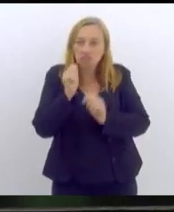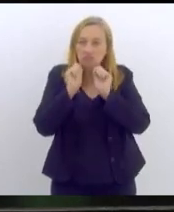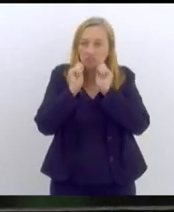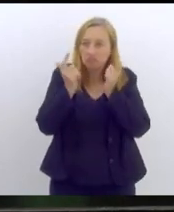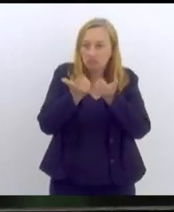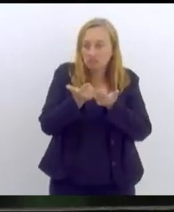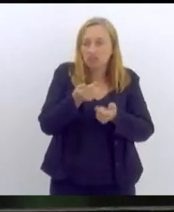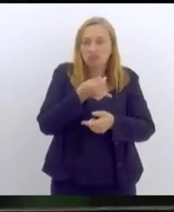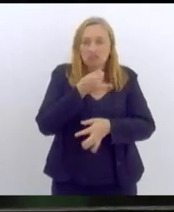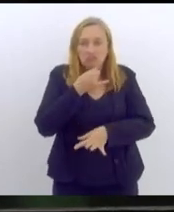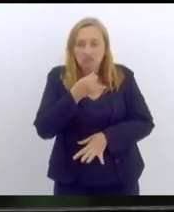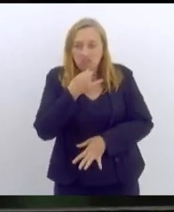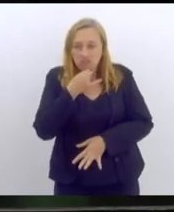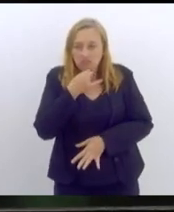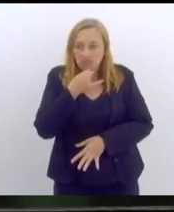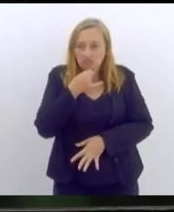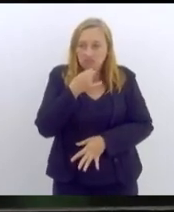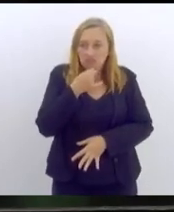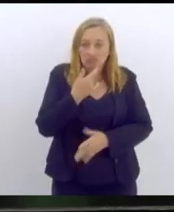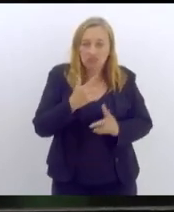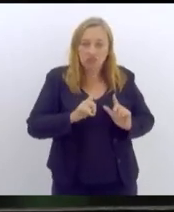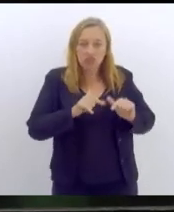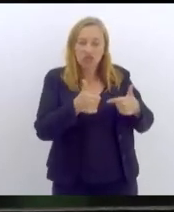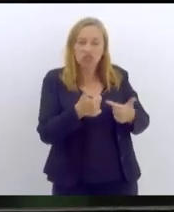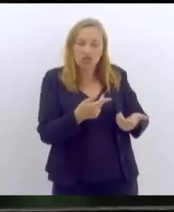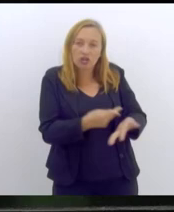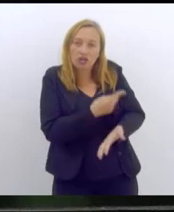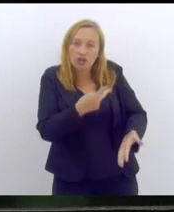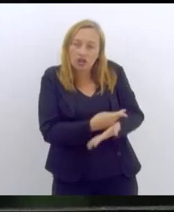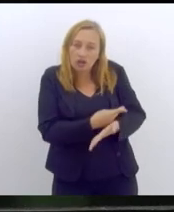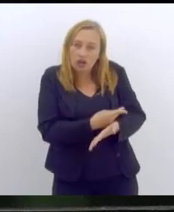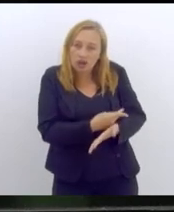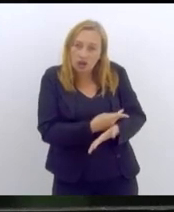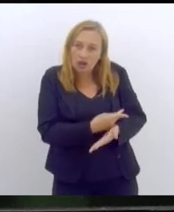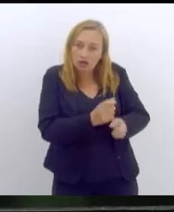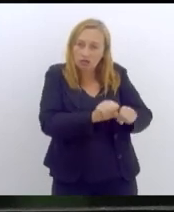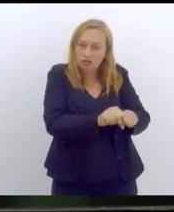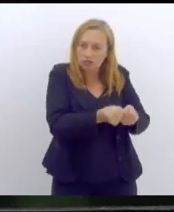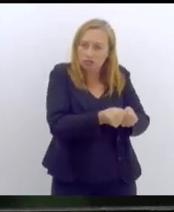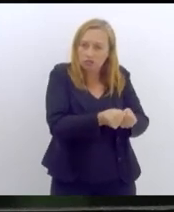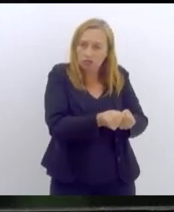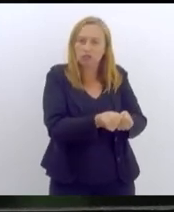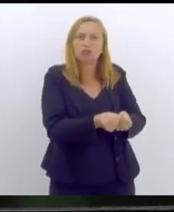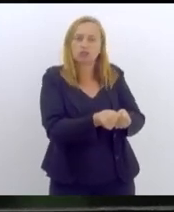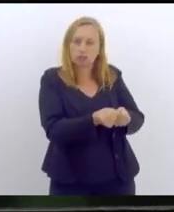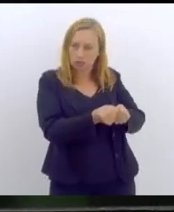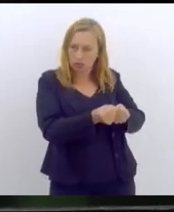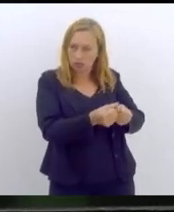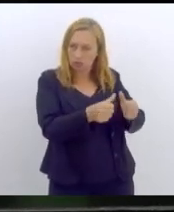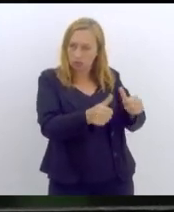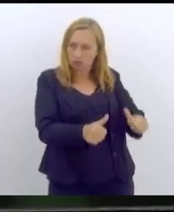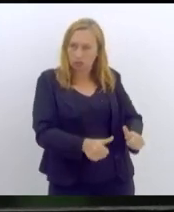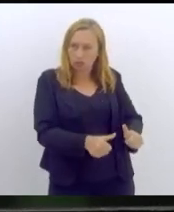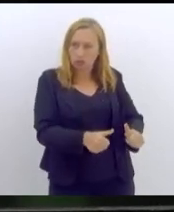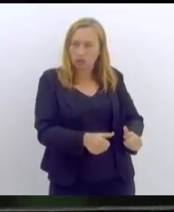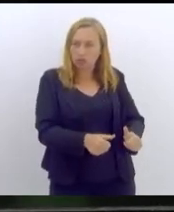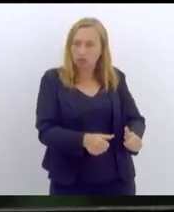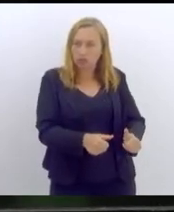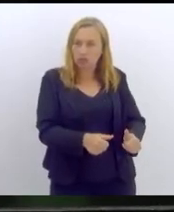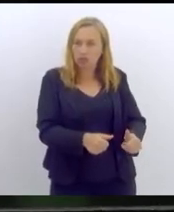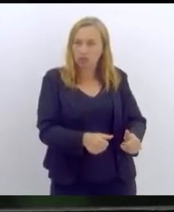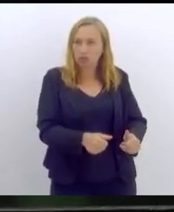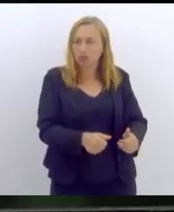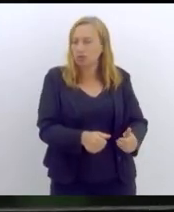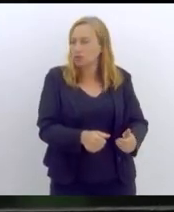Legislativa do Estado do Rio de Janeiro a esse ato criminoso de dilapidação do patrimônio público e de propagação de símbolos